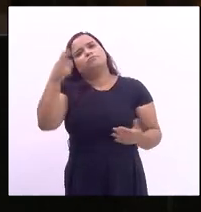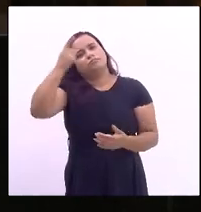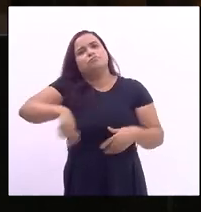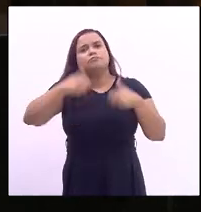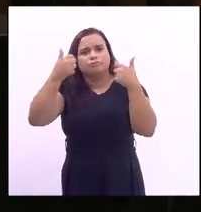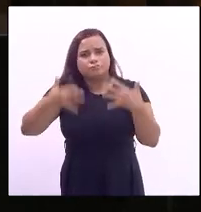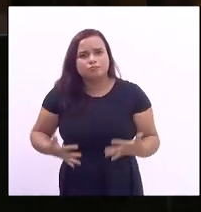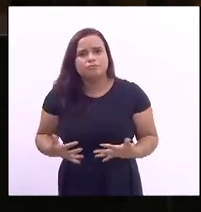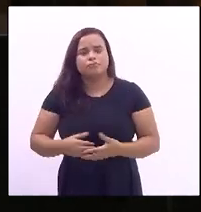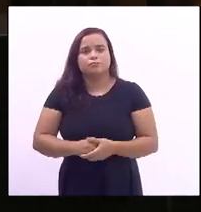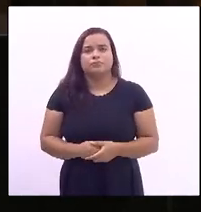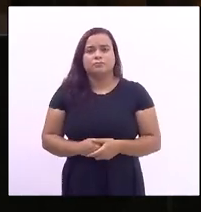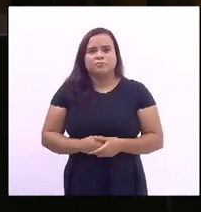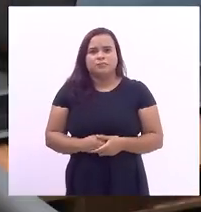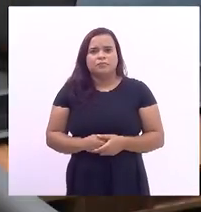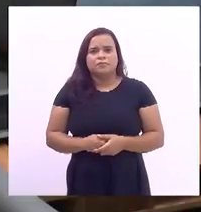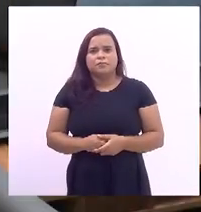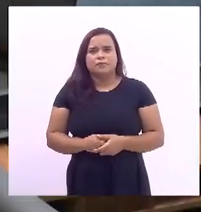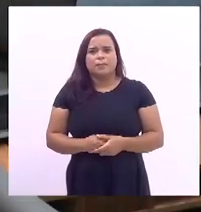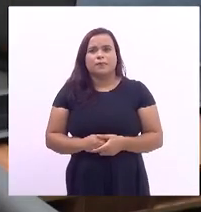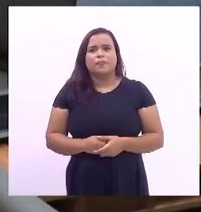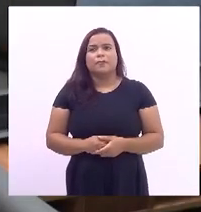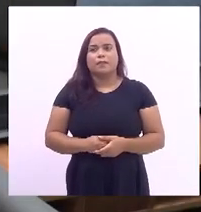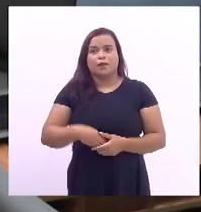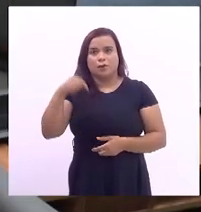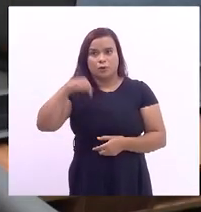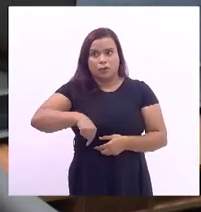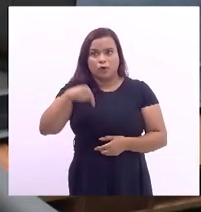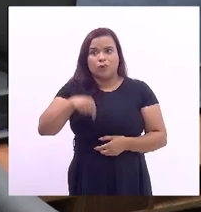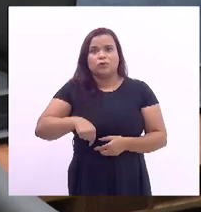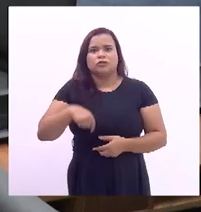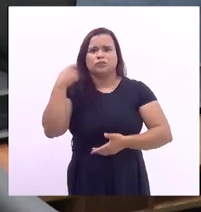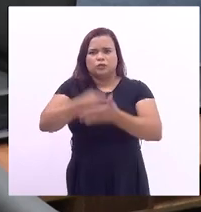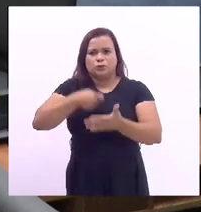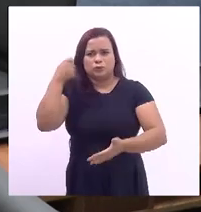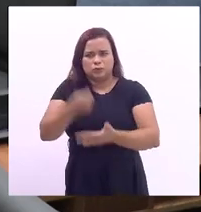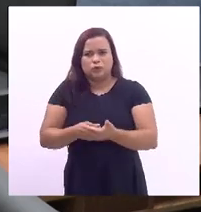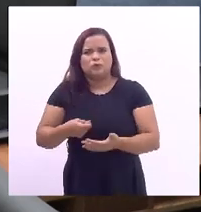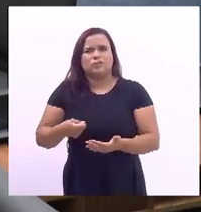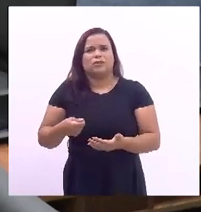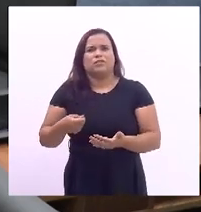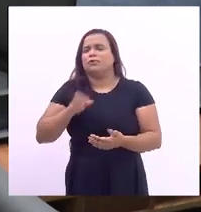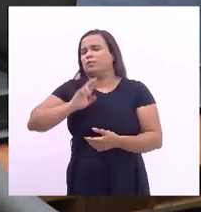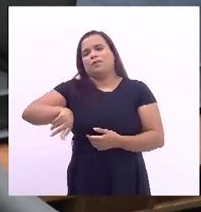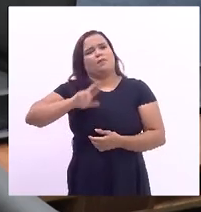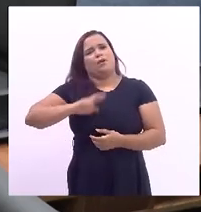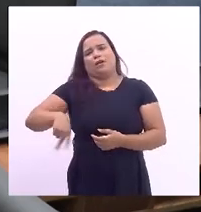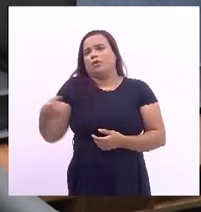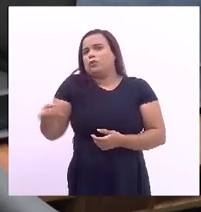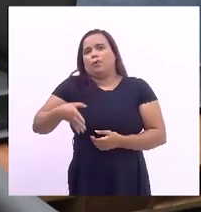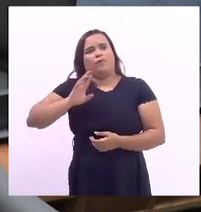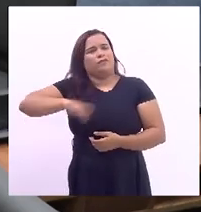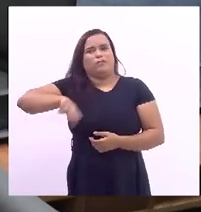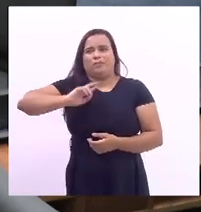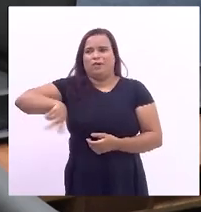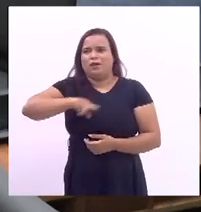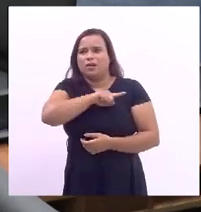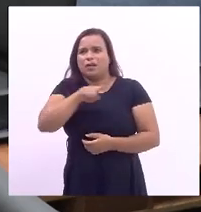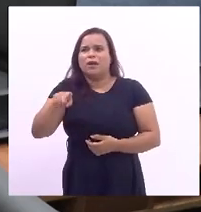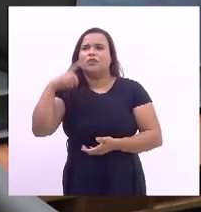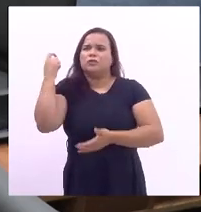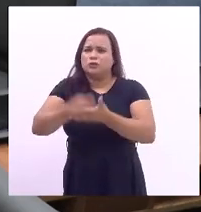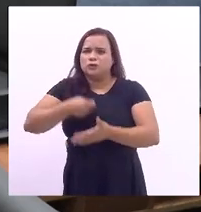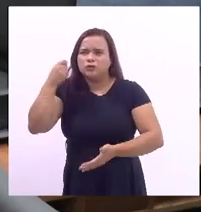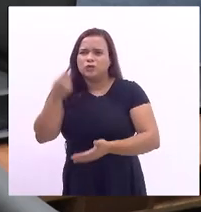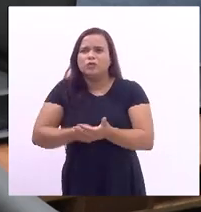repito aqui mais uma vez não é de hoje que eles estão lutando pela paridade não é de hoje que eles